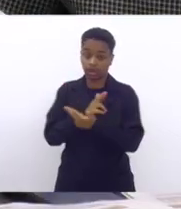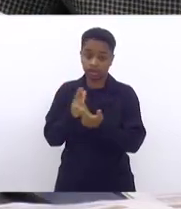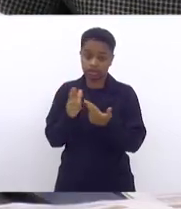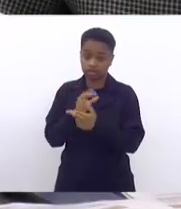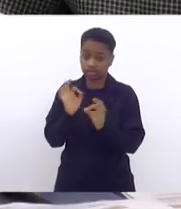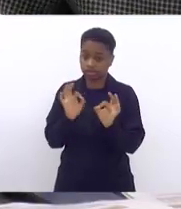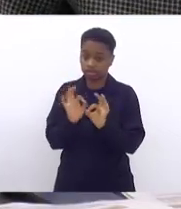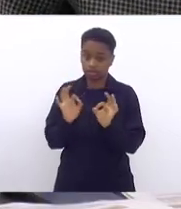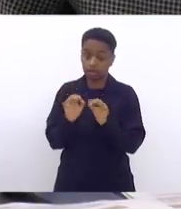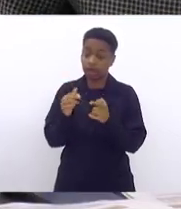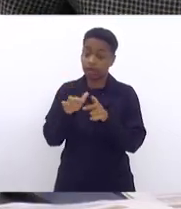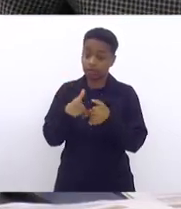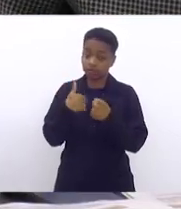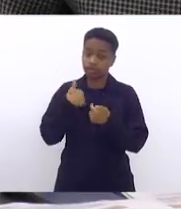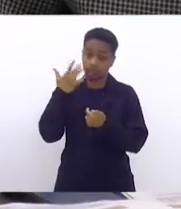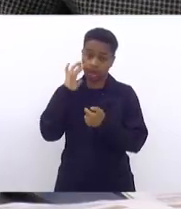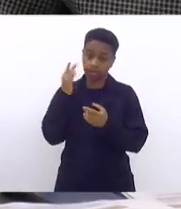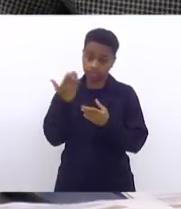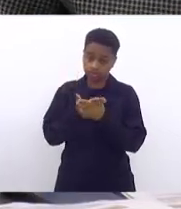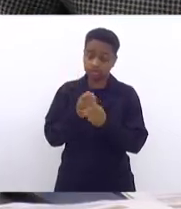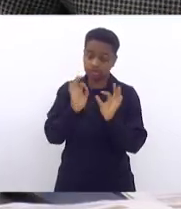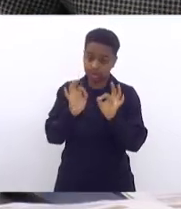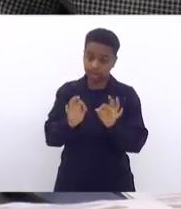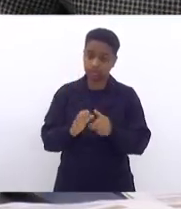por isso que eu acho que o recurso é correto.